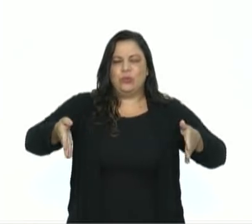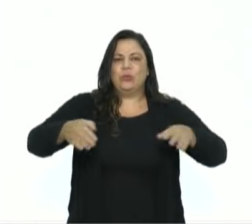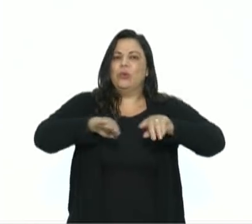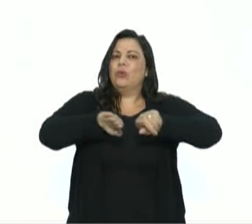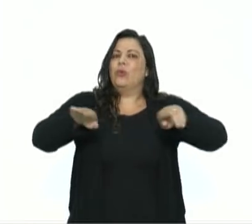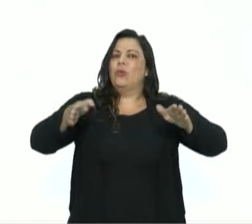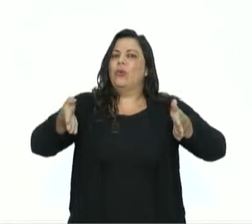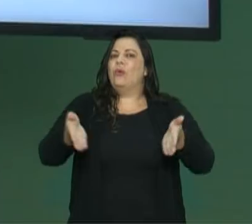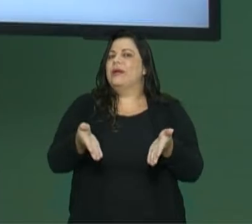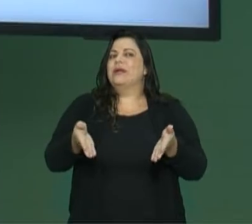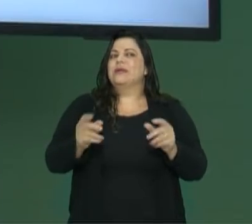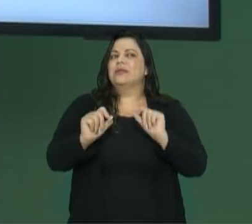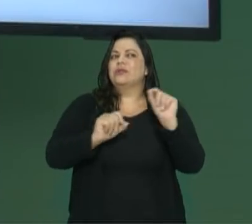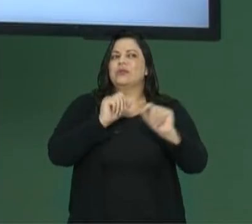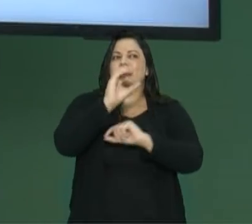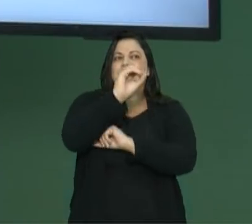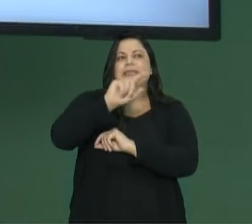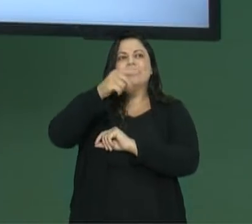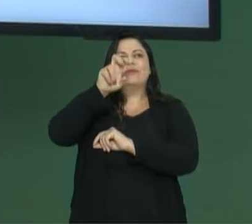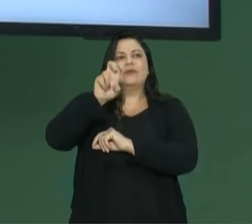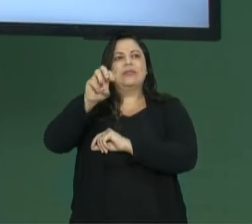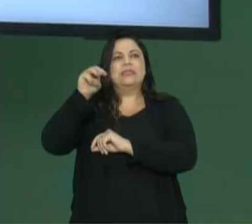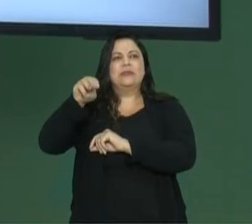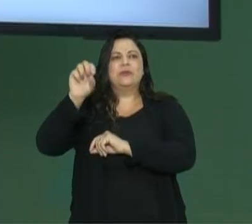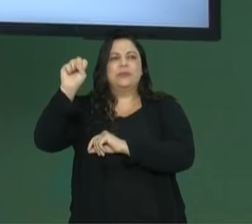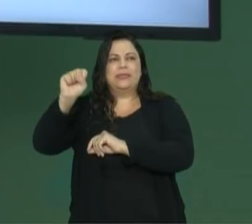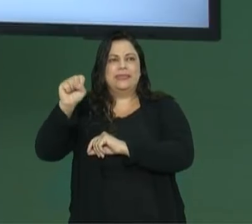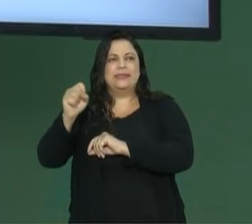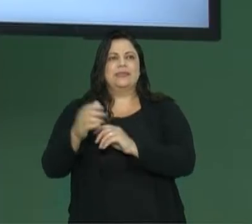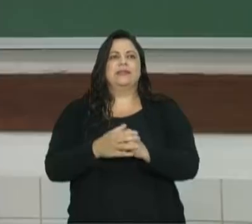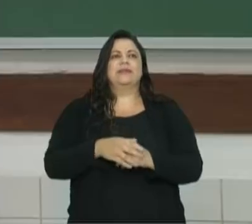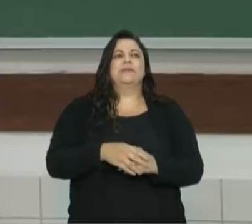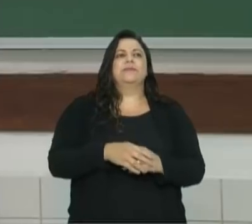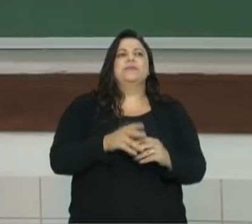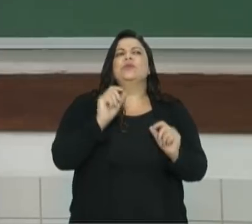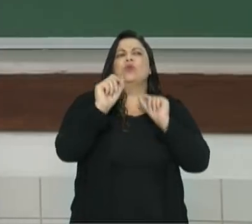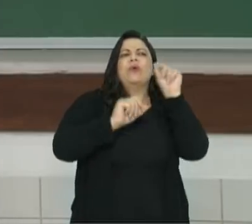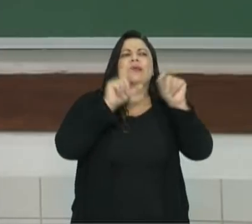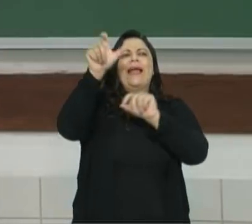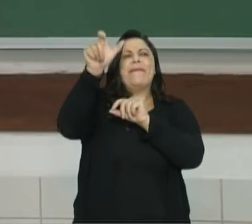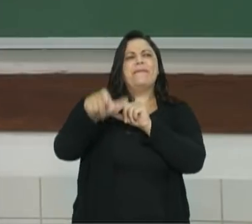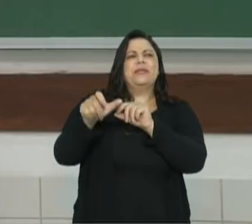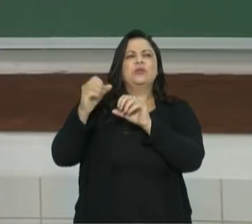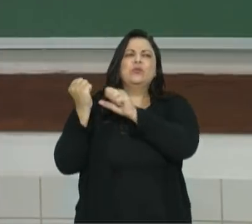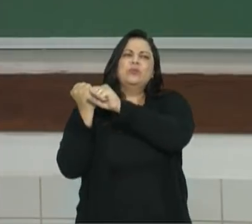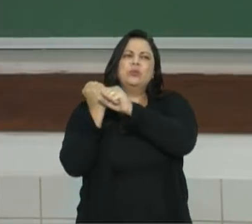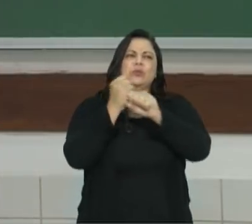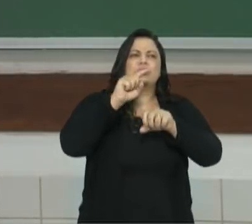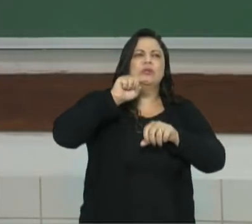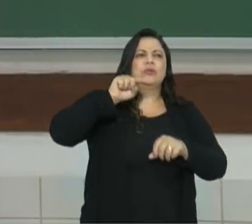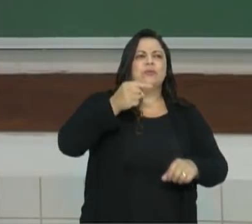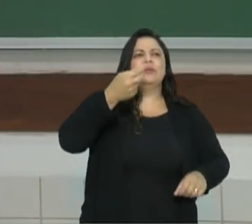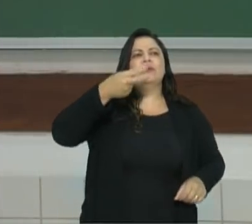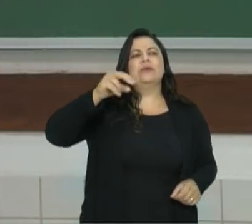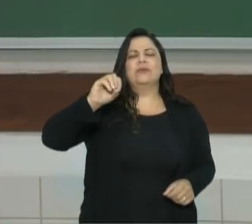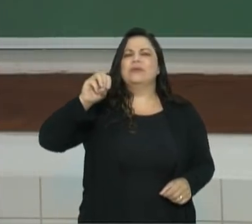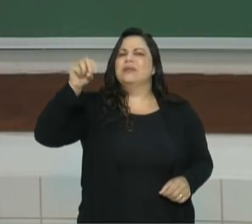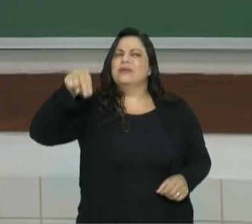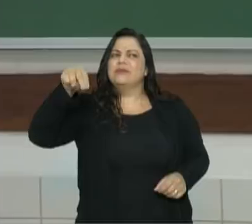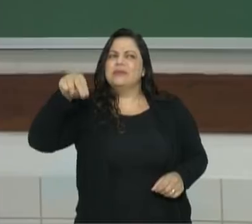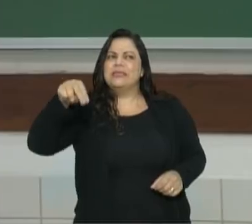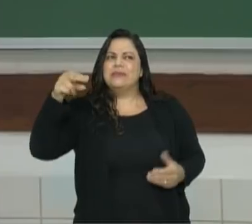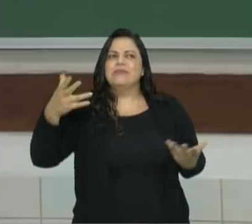segundos? Eu vou dar um tempinho para vocês agora um pouco mais longo, certo? Para vocês poderem pensar bem nessa questão. Lembre-se lá das questões de